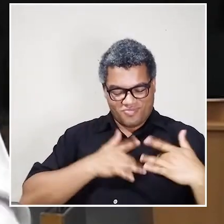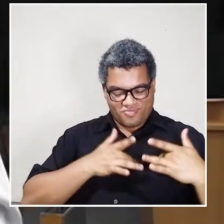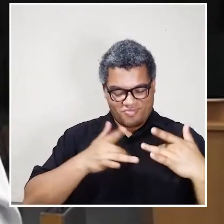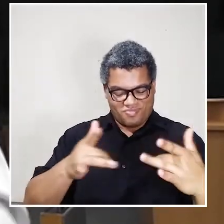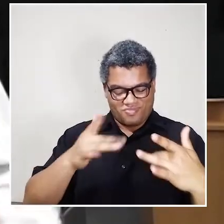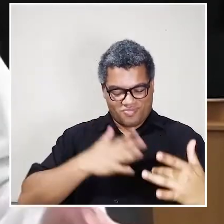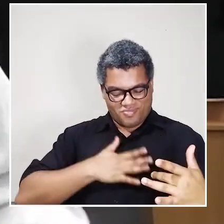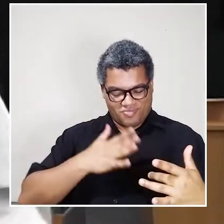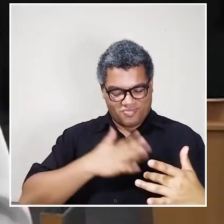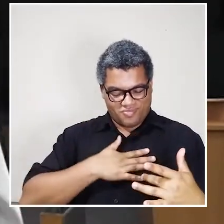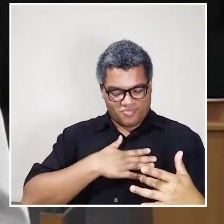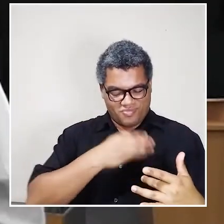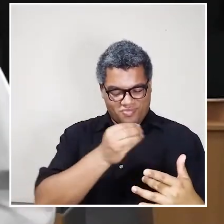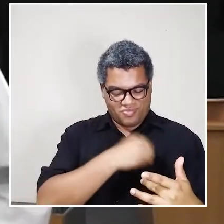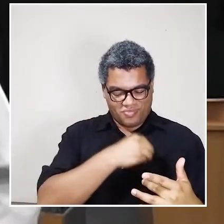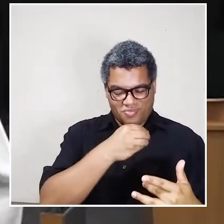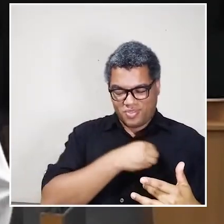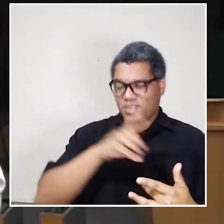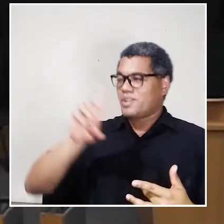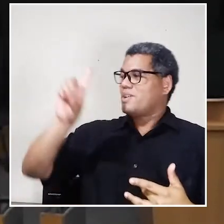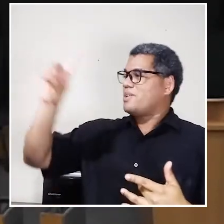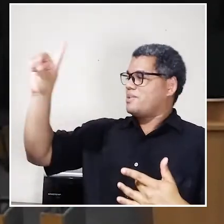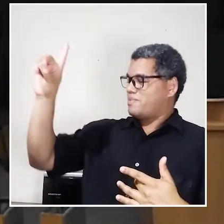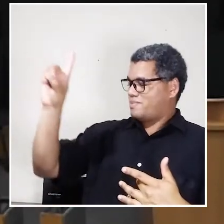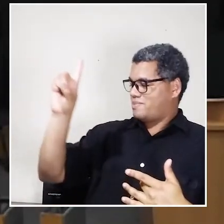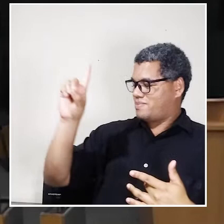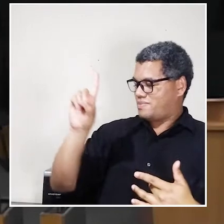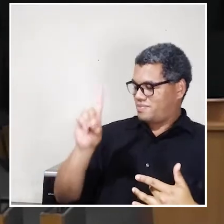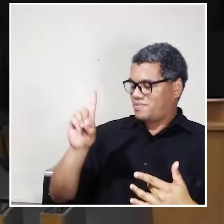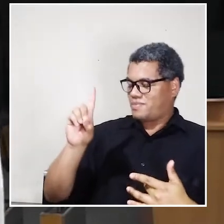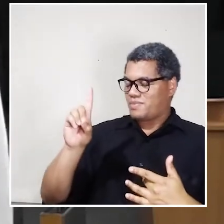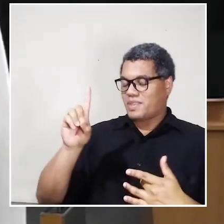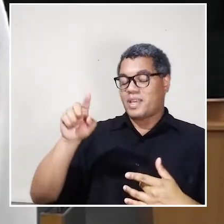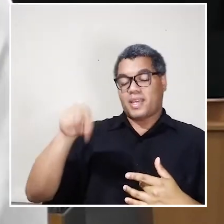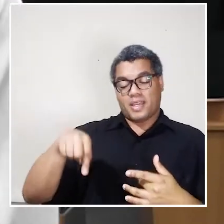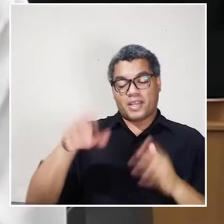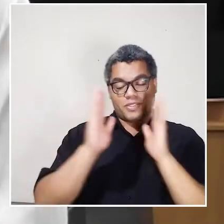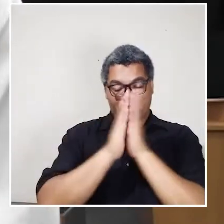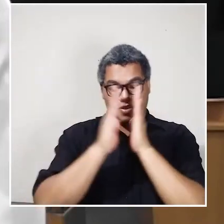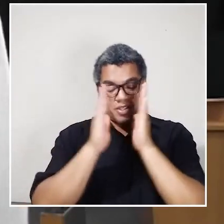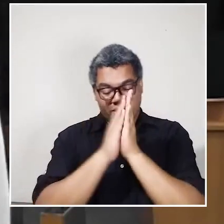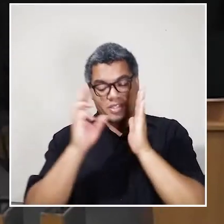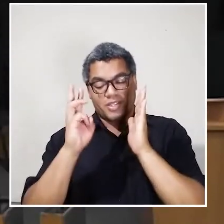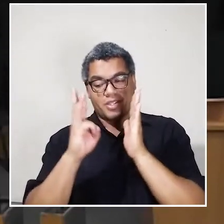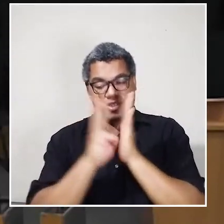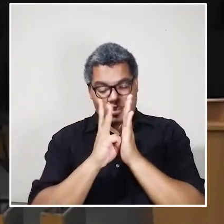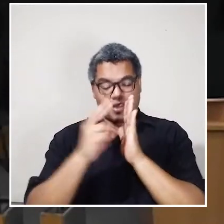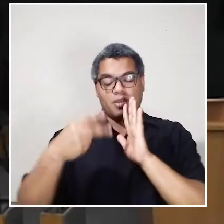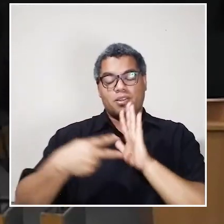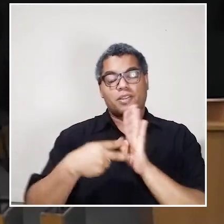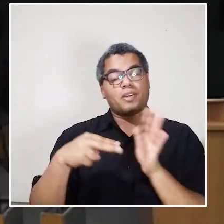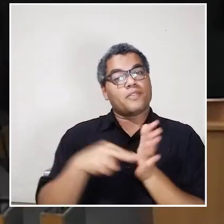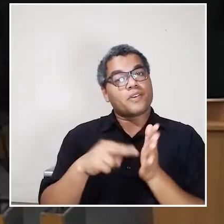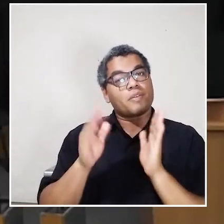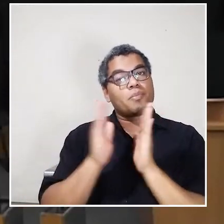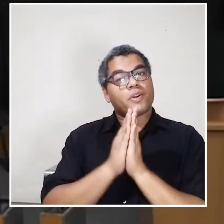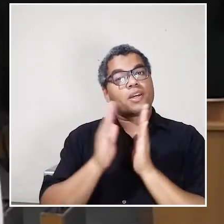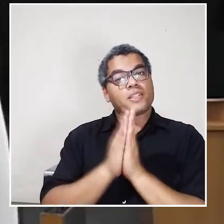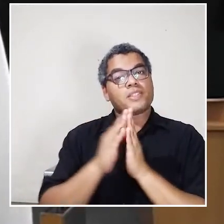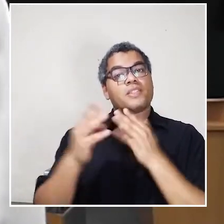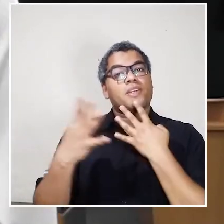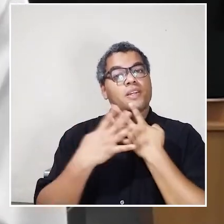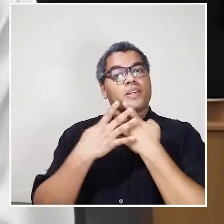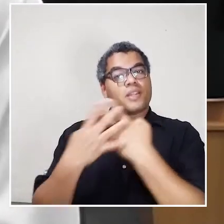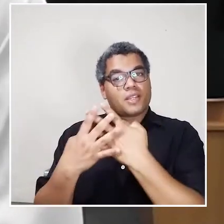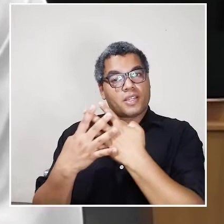mim, pecador", o Senhor nos ouve. E a oração de Daniel é evidentemente uma oração de confissão. E